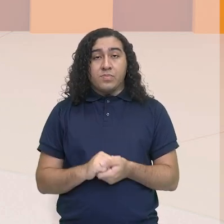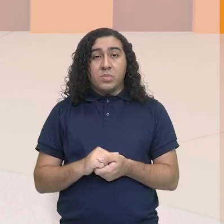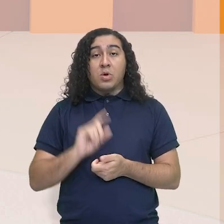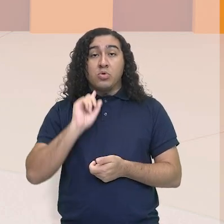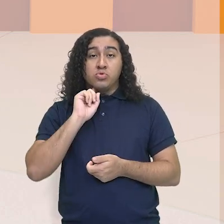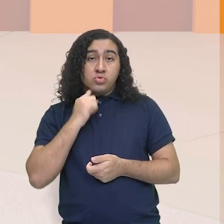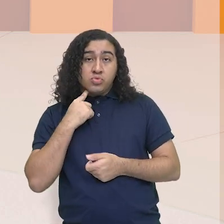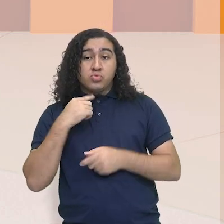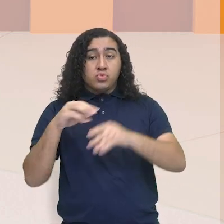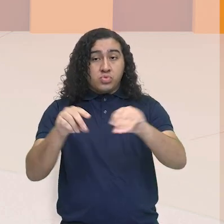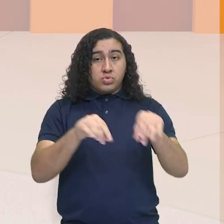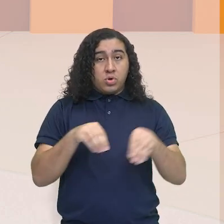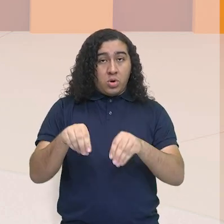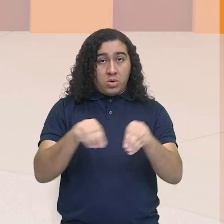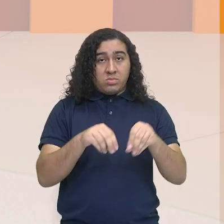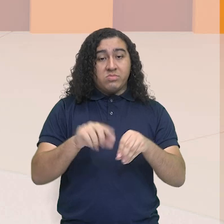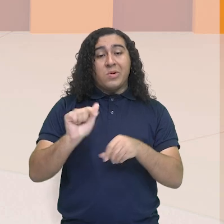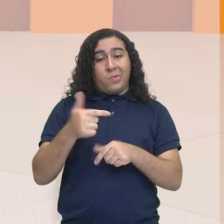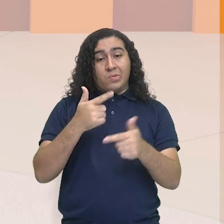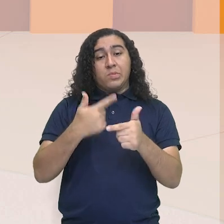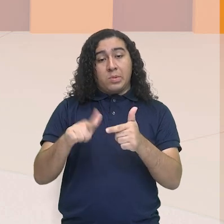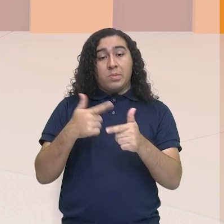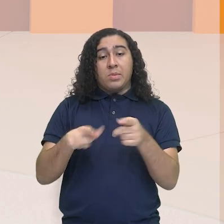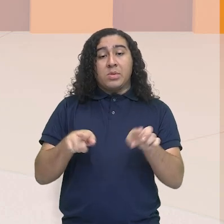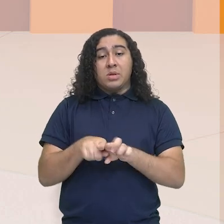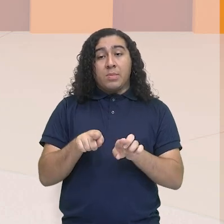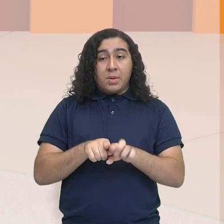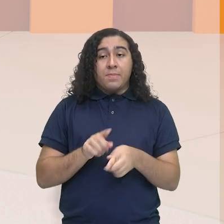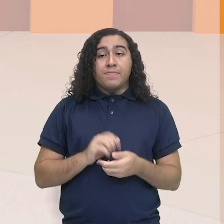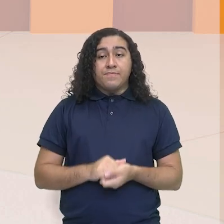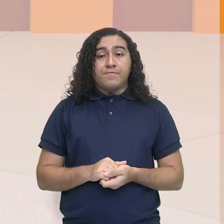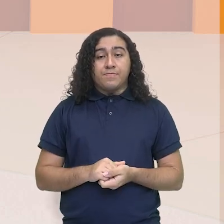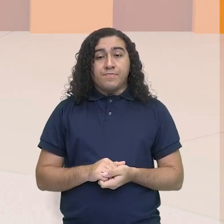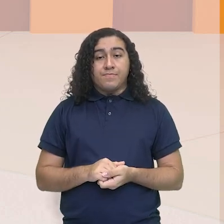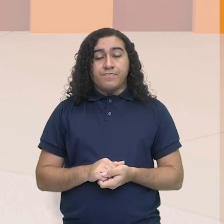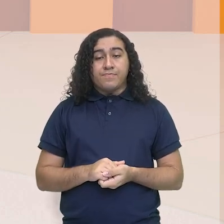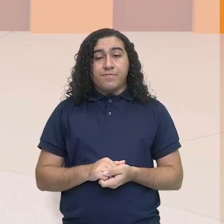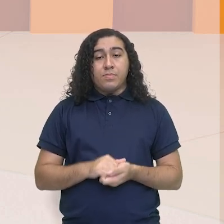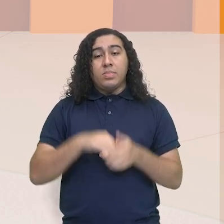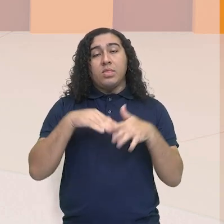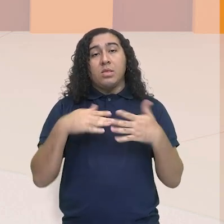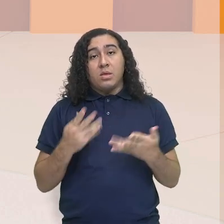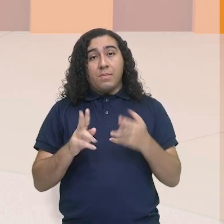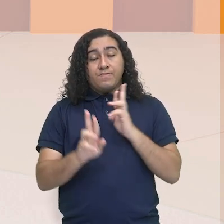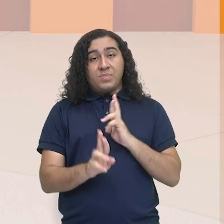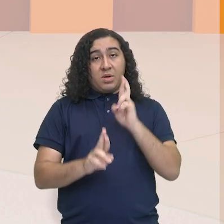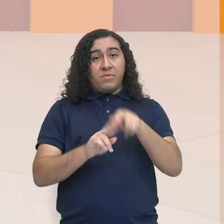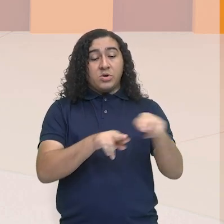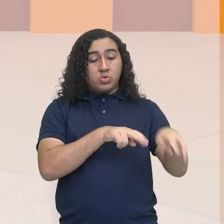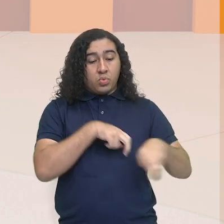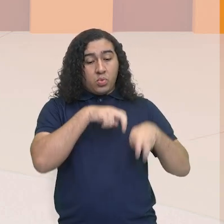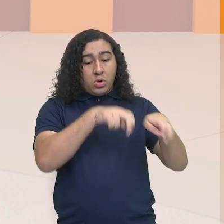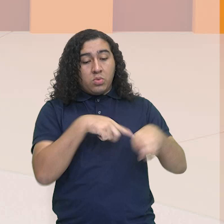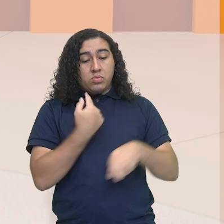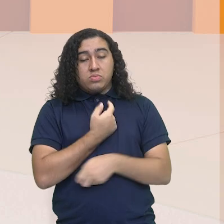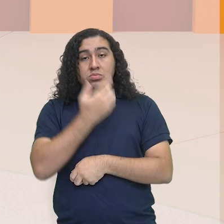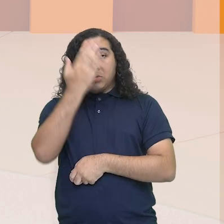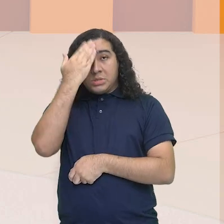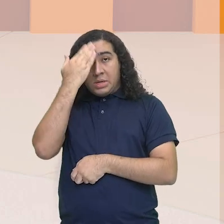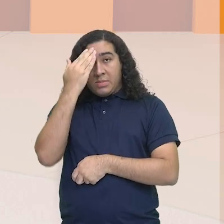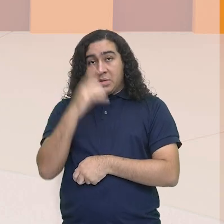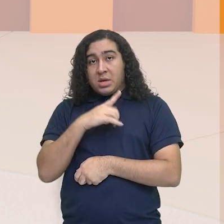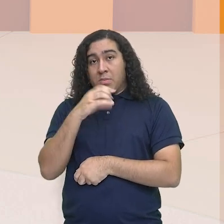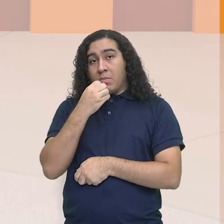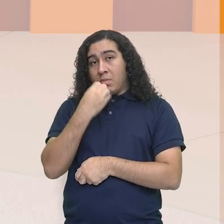poluição também é um outro problema, né? A poluição do solo. Bem, sobre a questão rural, a gente sabe que existem pontos